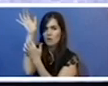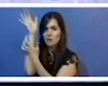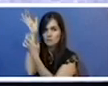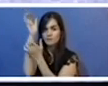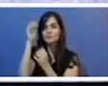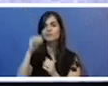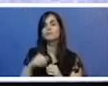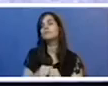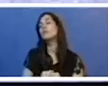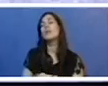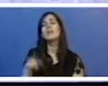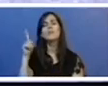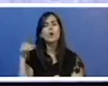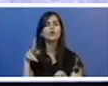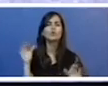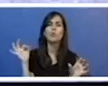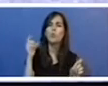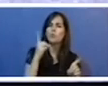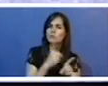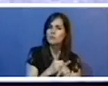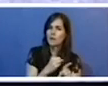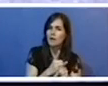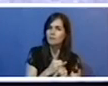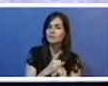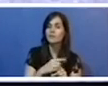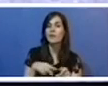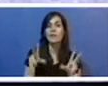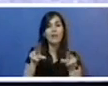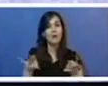equidna tanto na Austrália quanto na Nova Guiné.